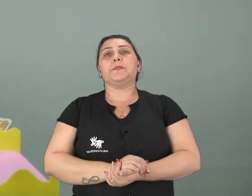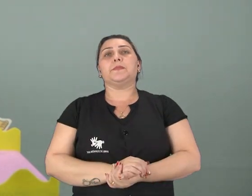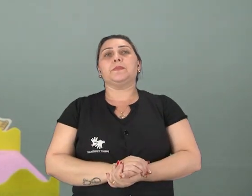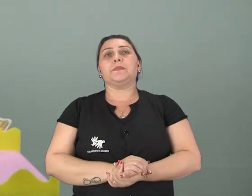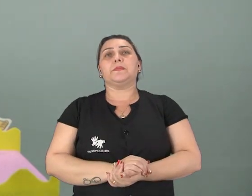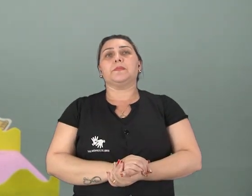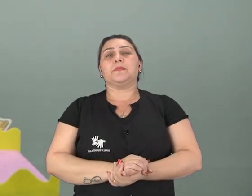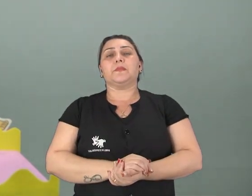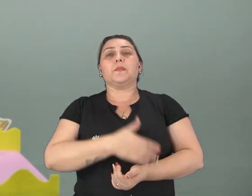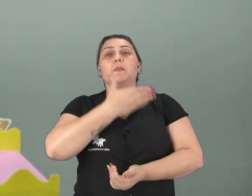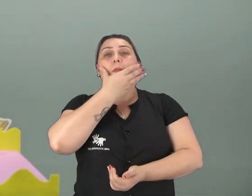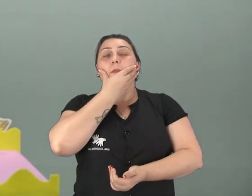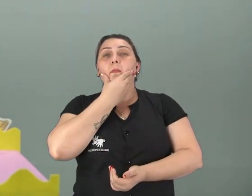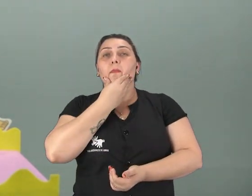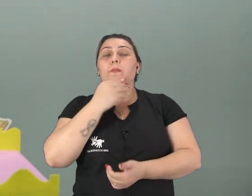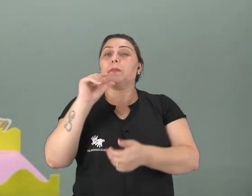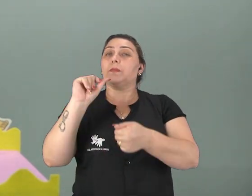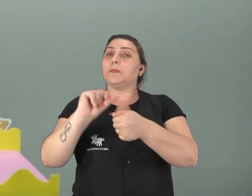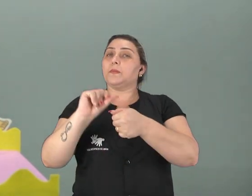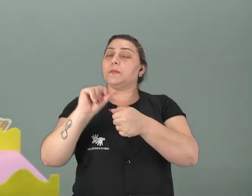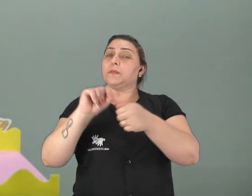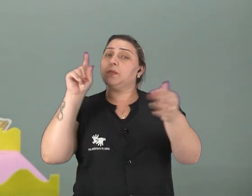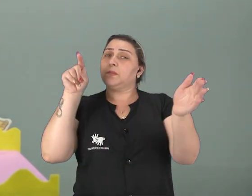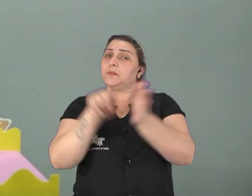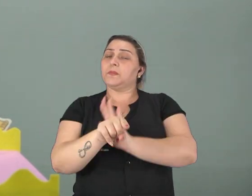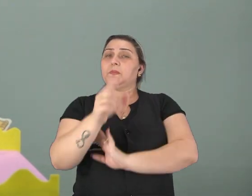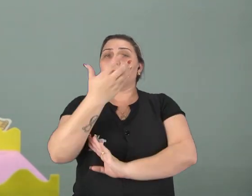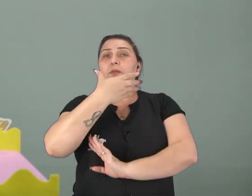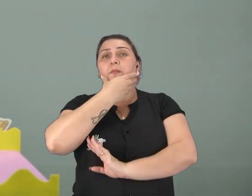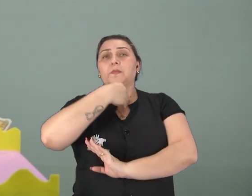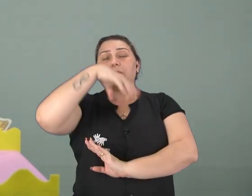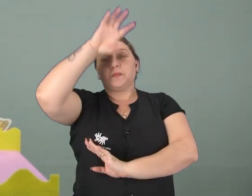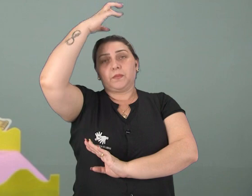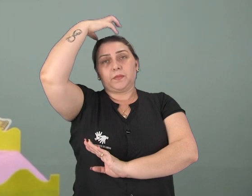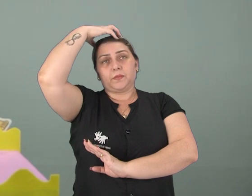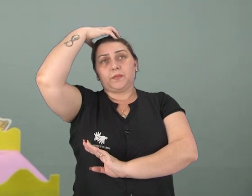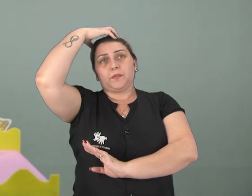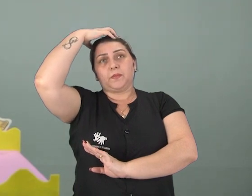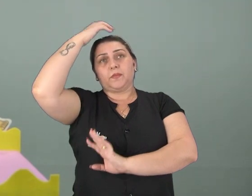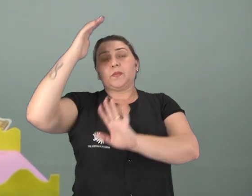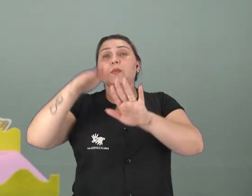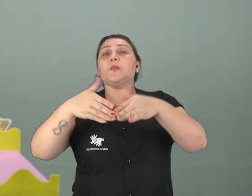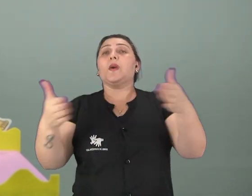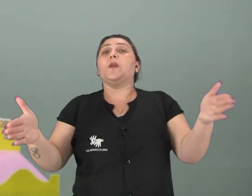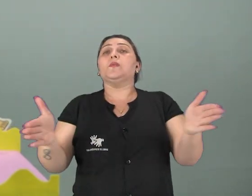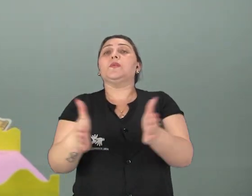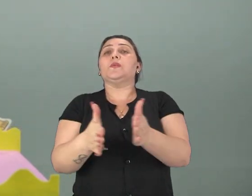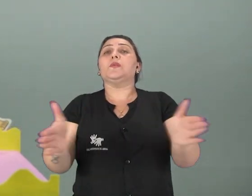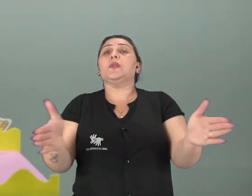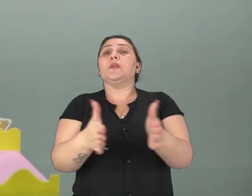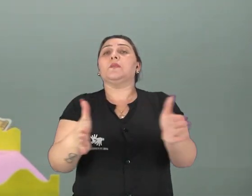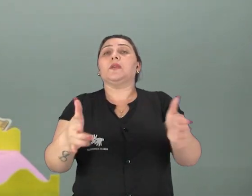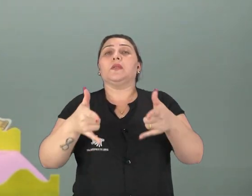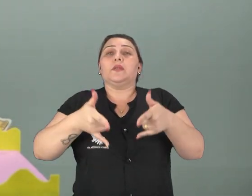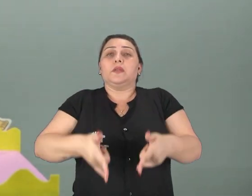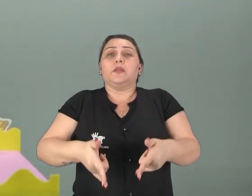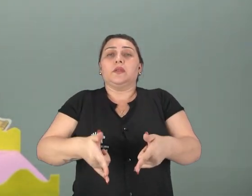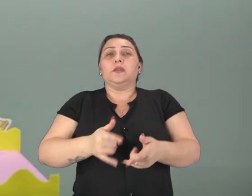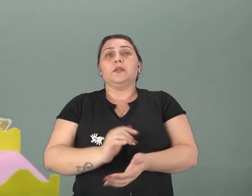Então, o carpinteiro fez uma pergunta para o rei: mas qual é o tamanho da